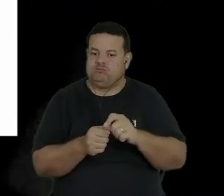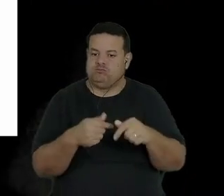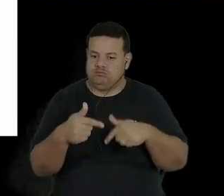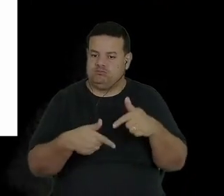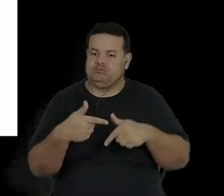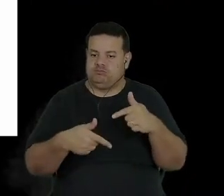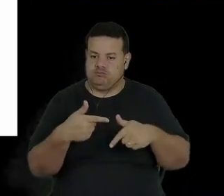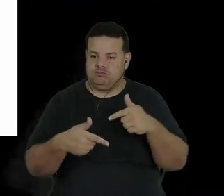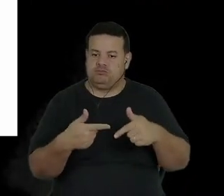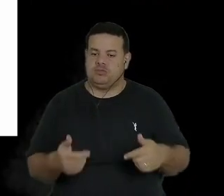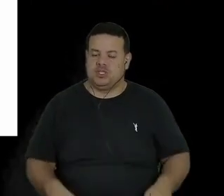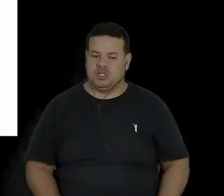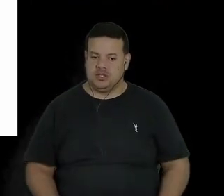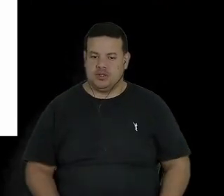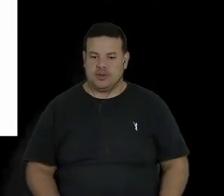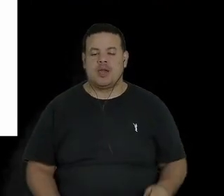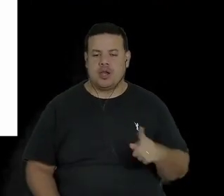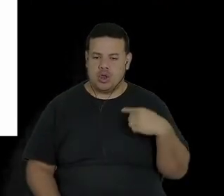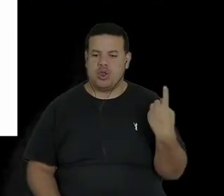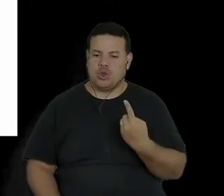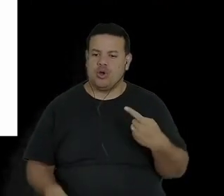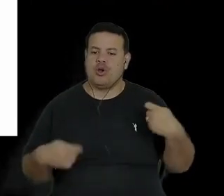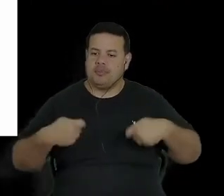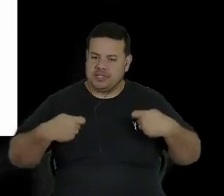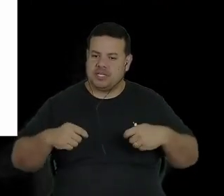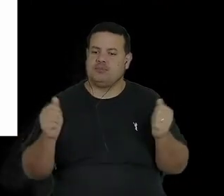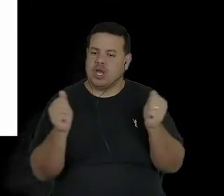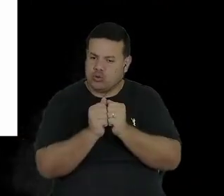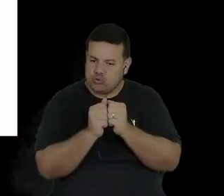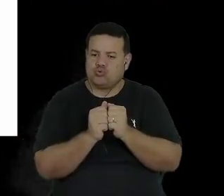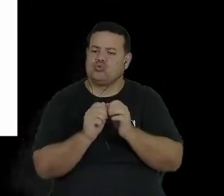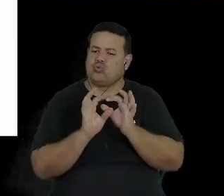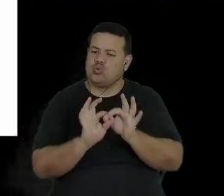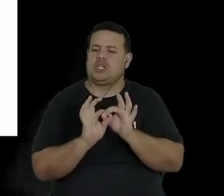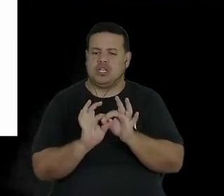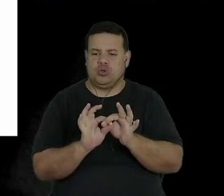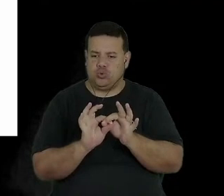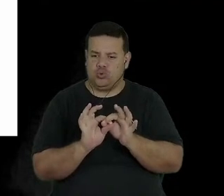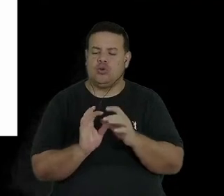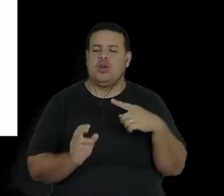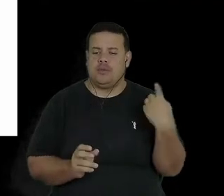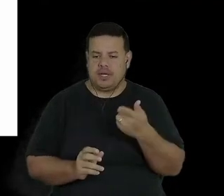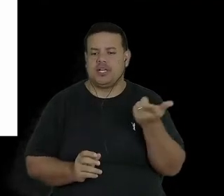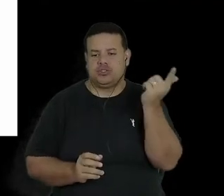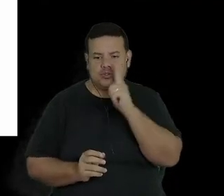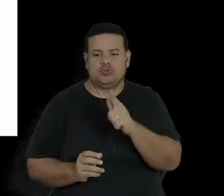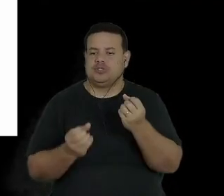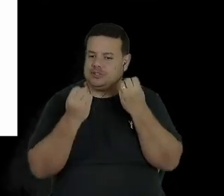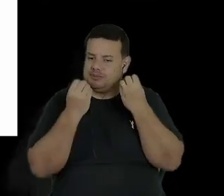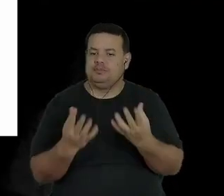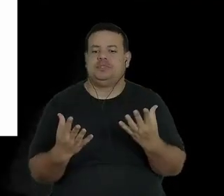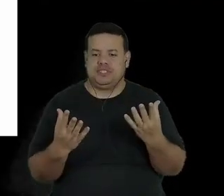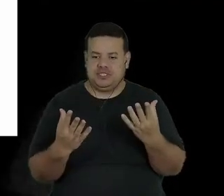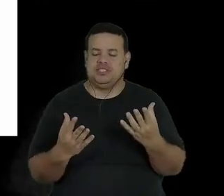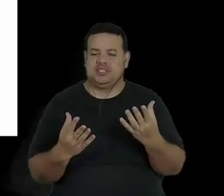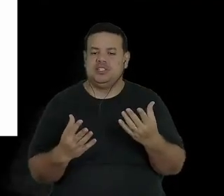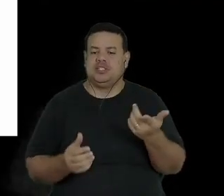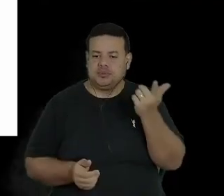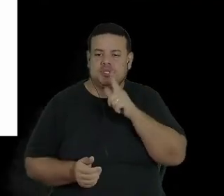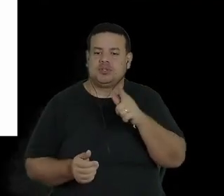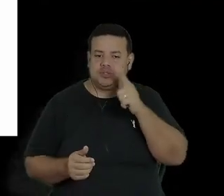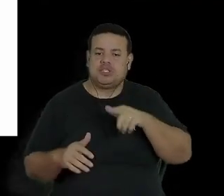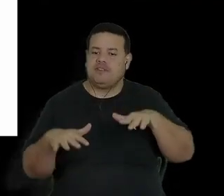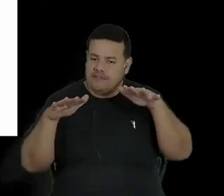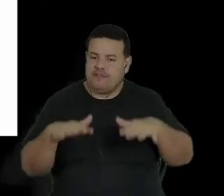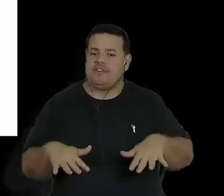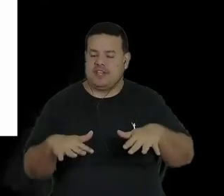Vamos... A gente precisa estar junto, unidos, para que a gente transforme a corrente do bem, para que isso fique em Londrina, porque isso